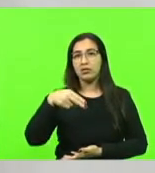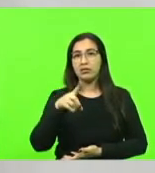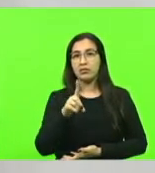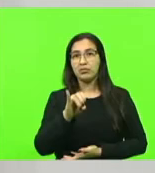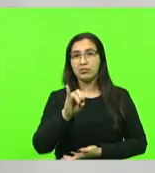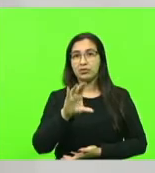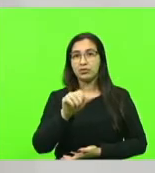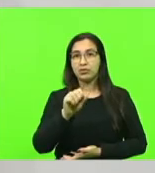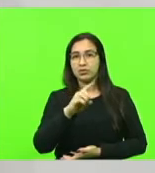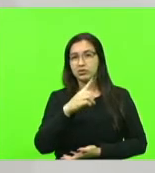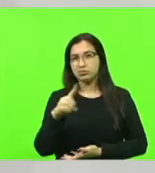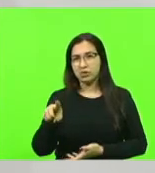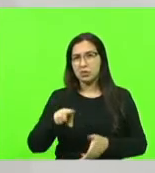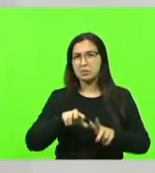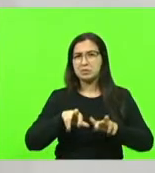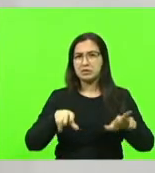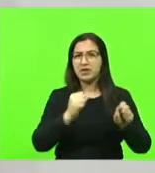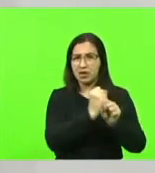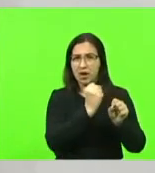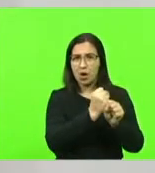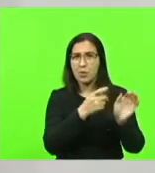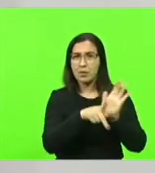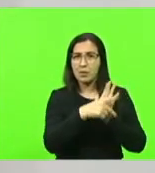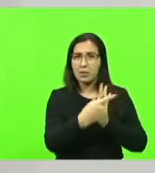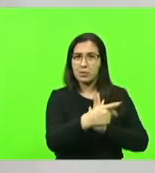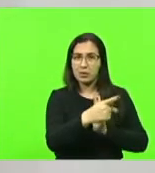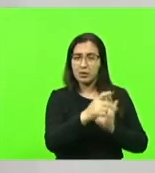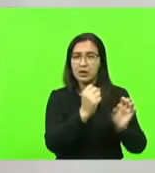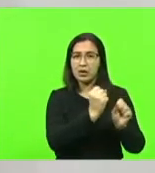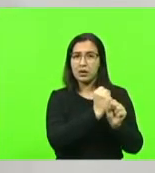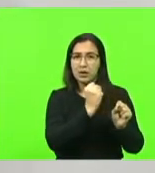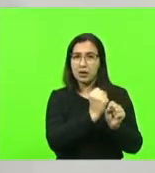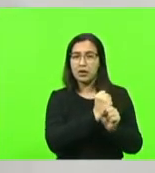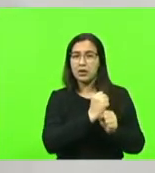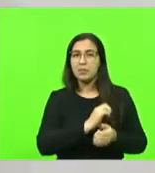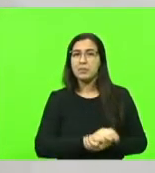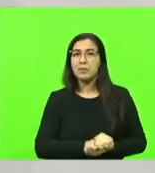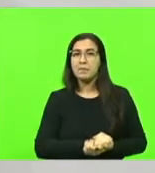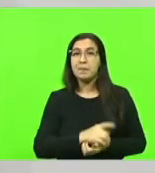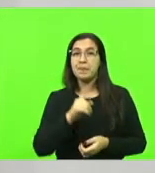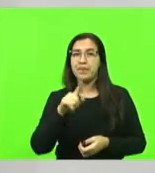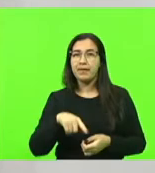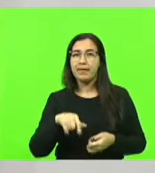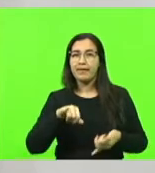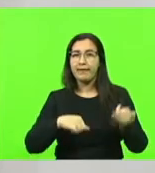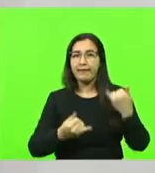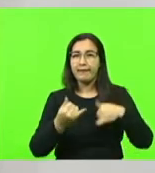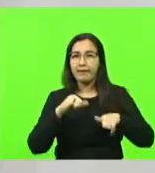capitaneados que foram pela química,